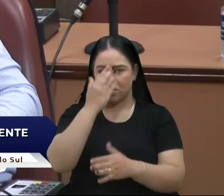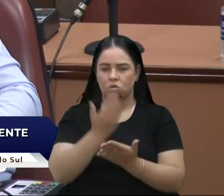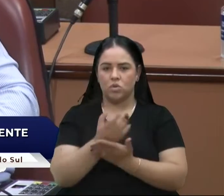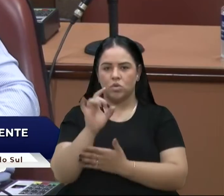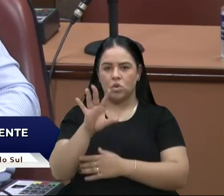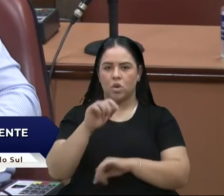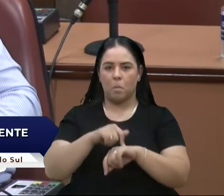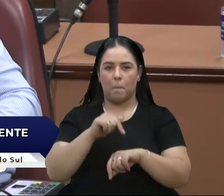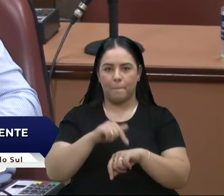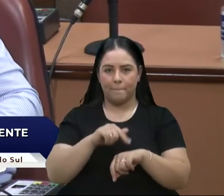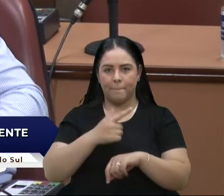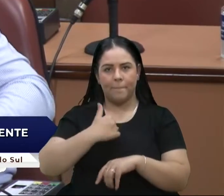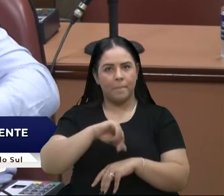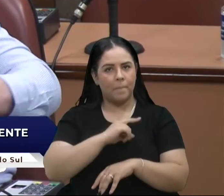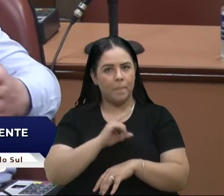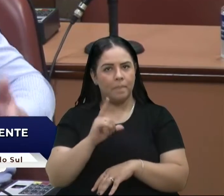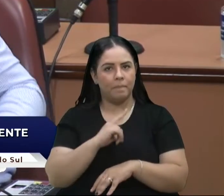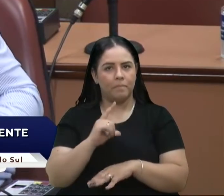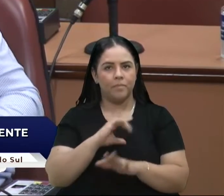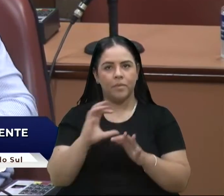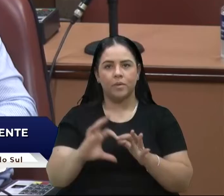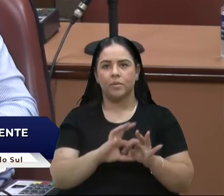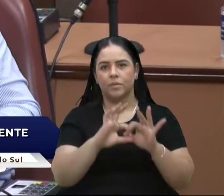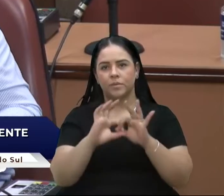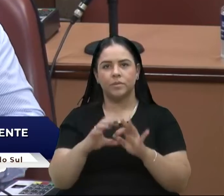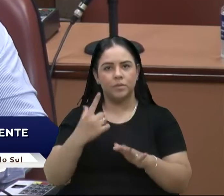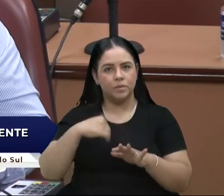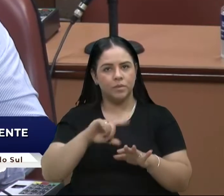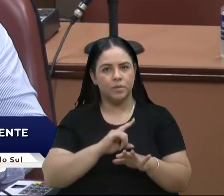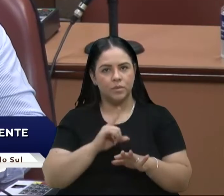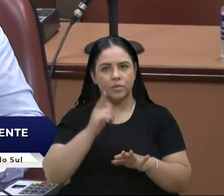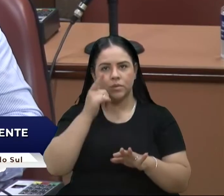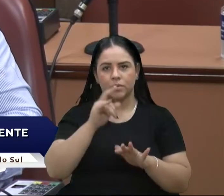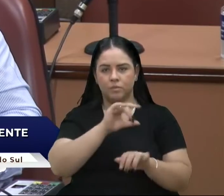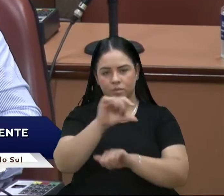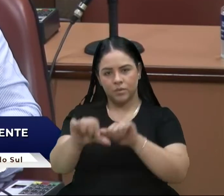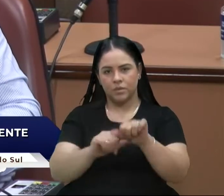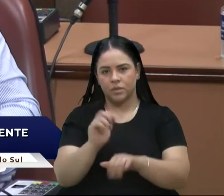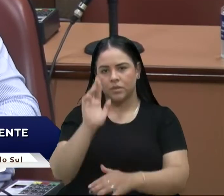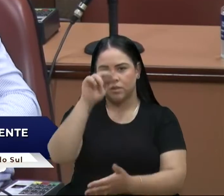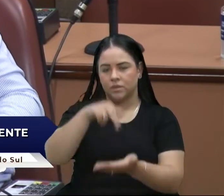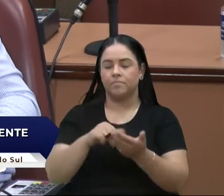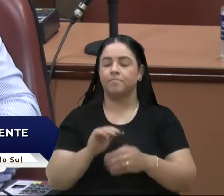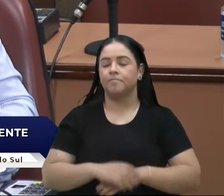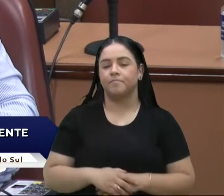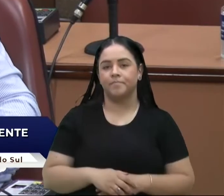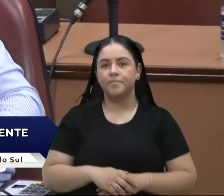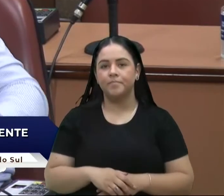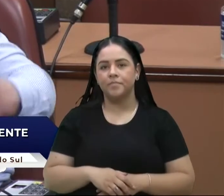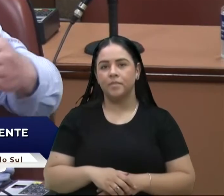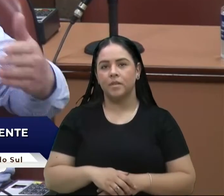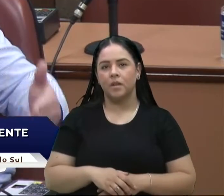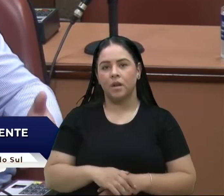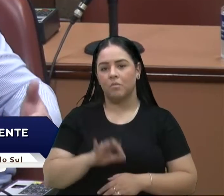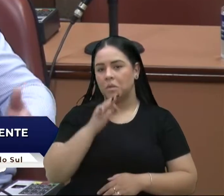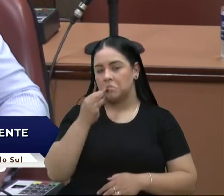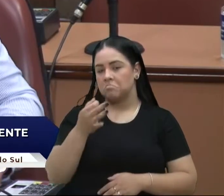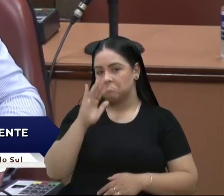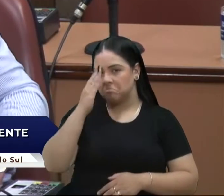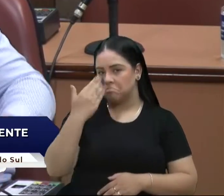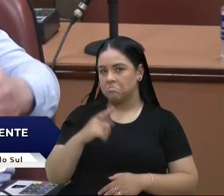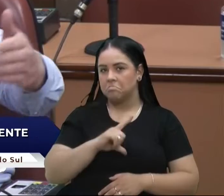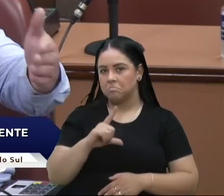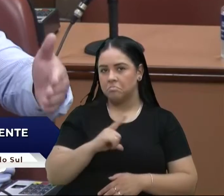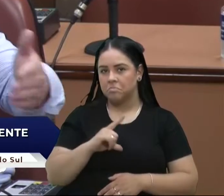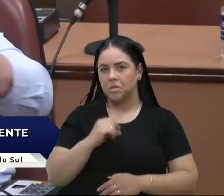do momento em que nós tivermos a união de todos, nós vamos conseguir mudar essa realidade. Então fica a sugestão, acho que houve em outros